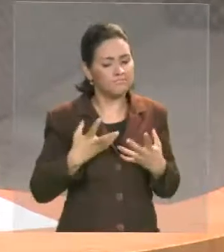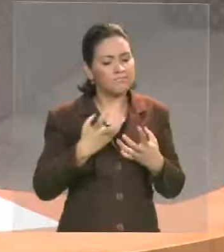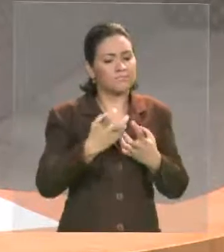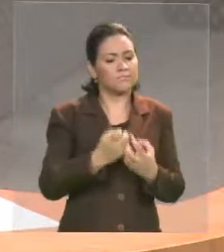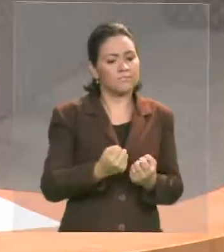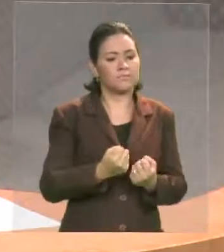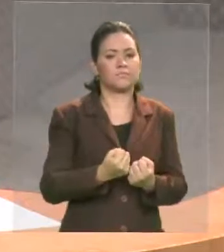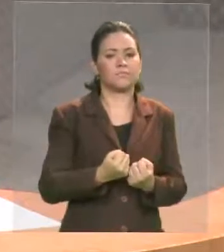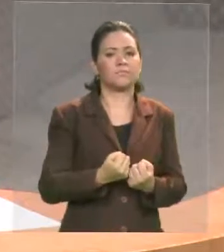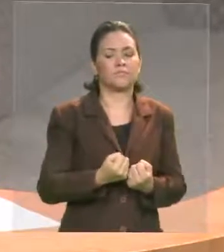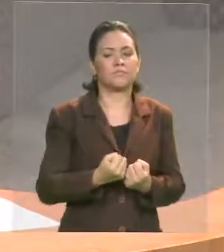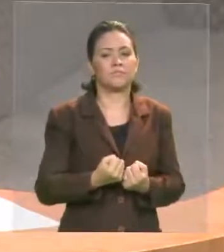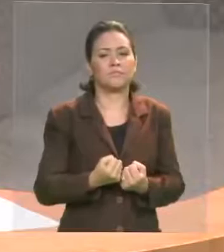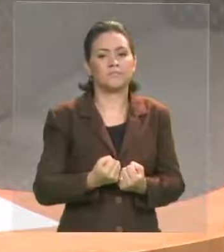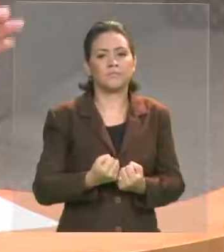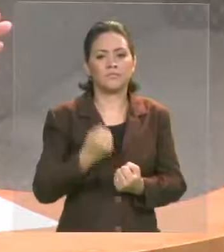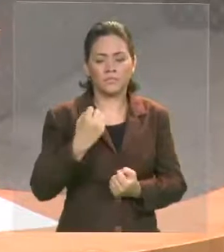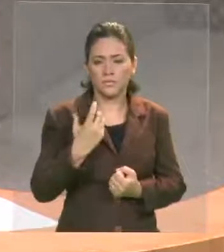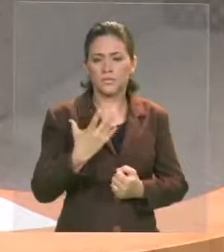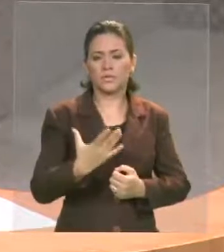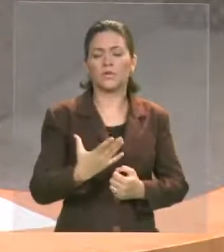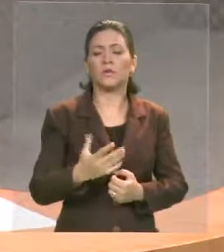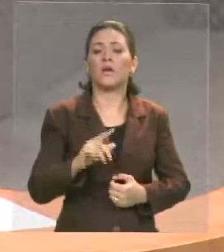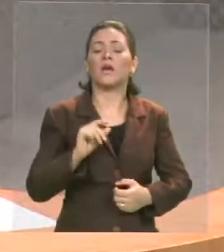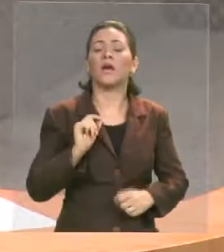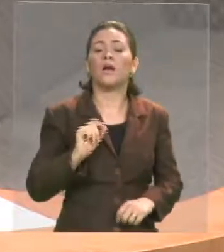Número este que chega a